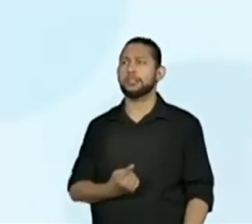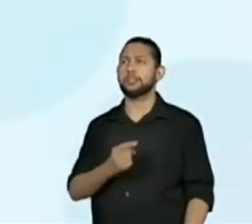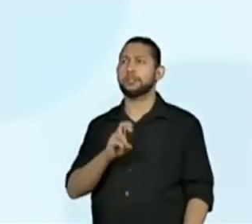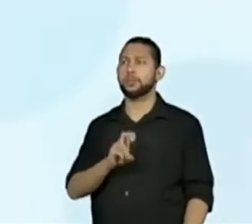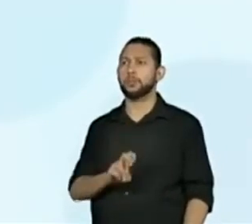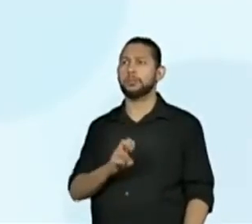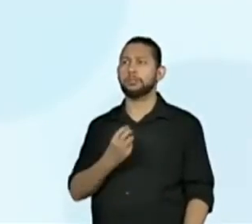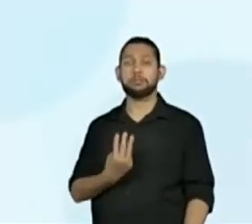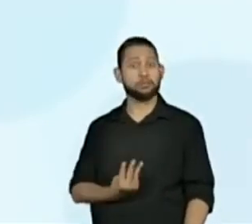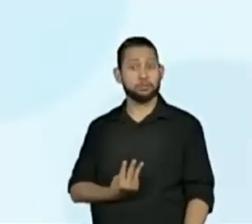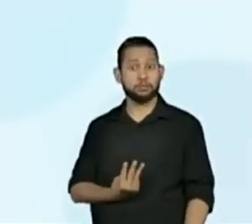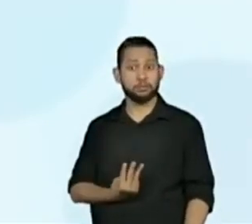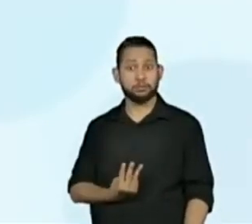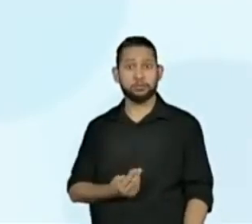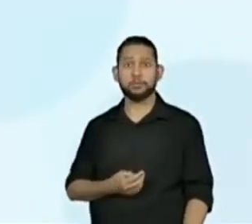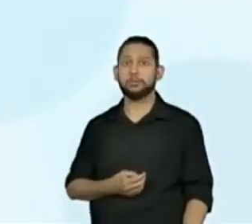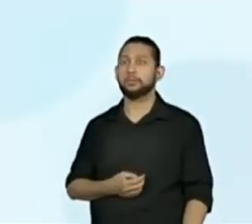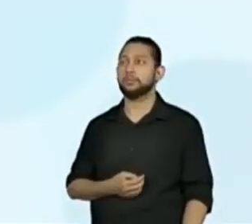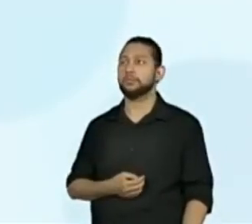153.